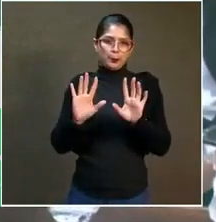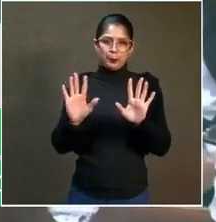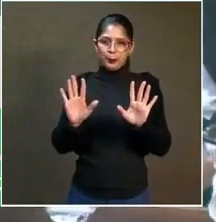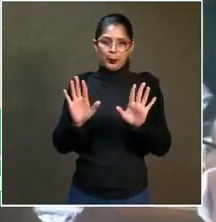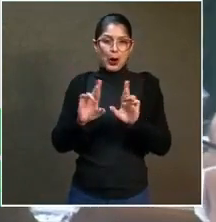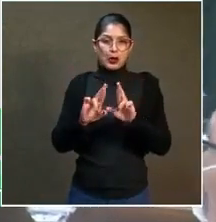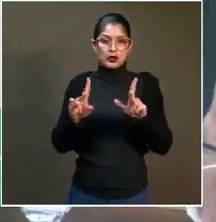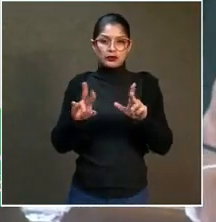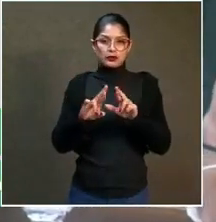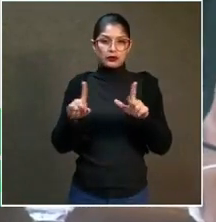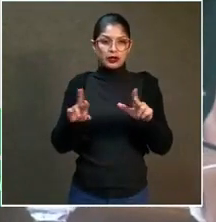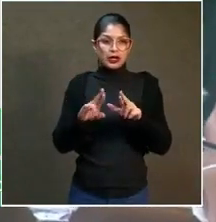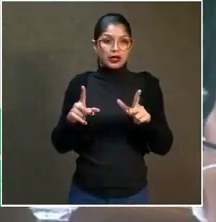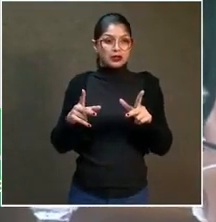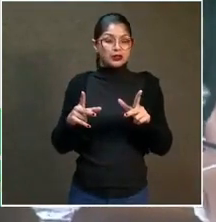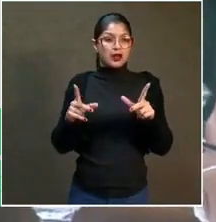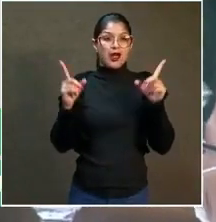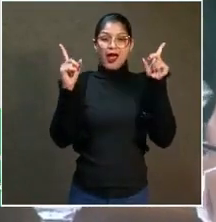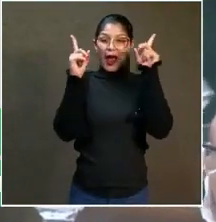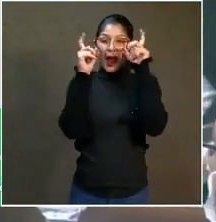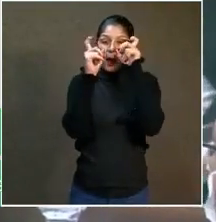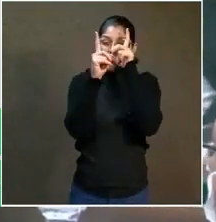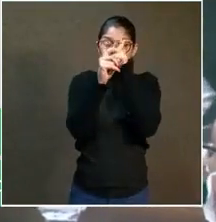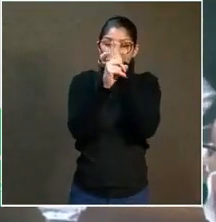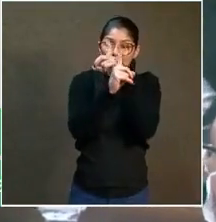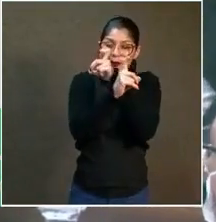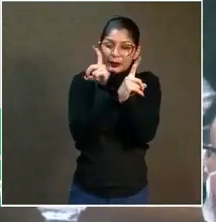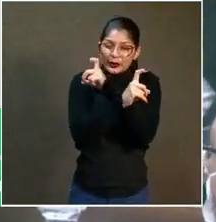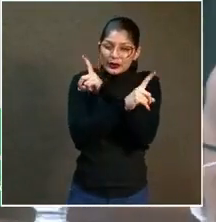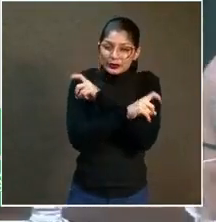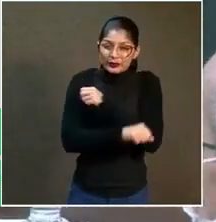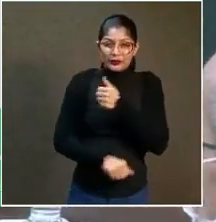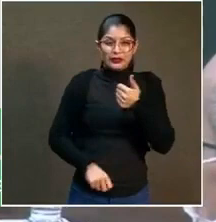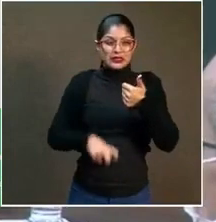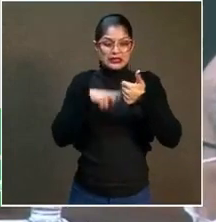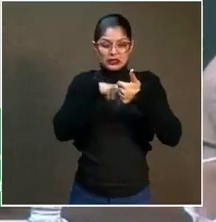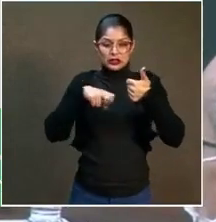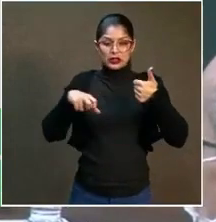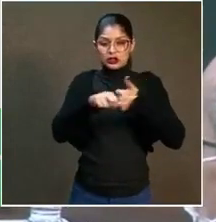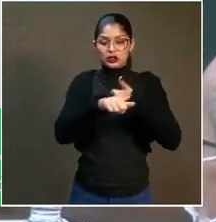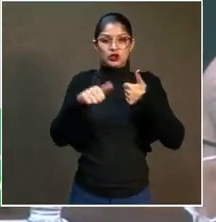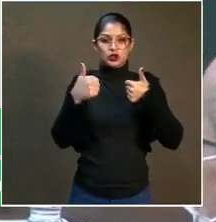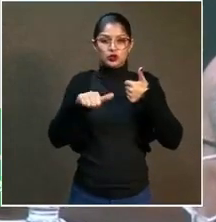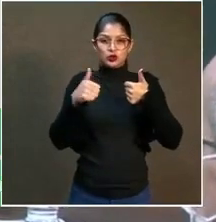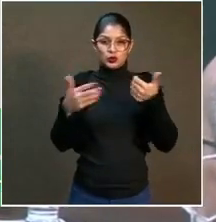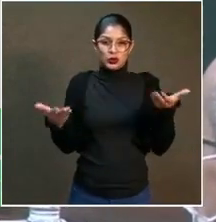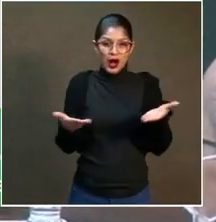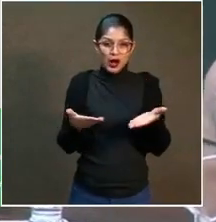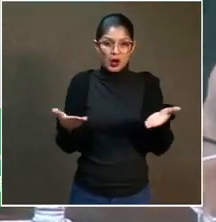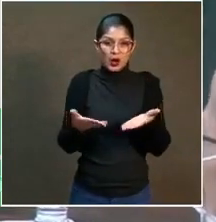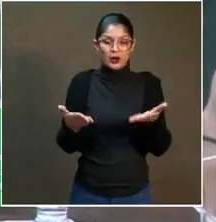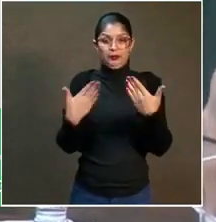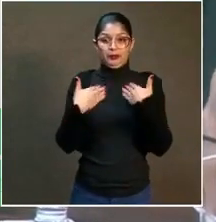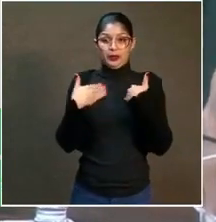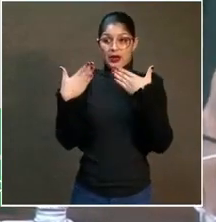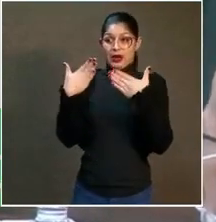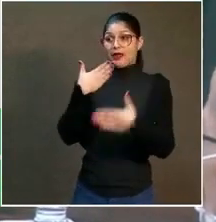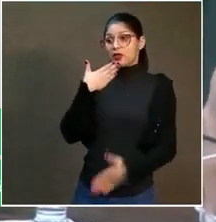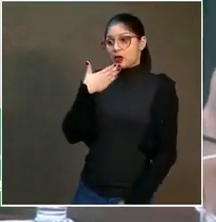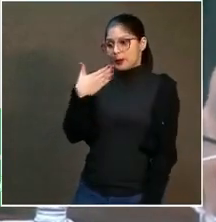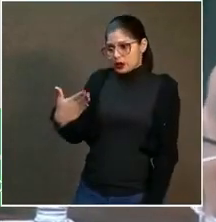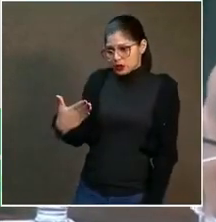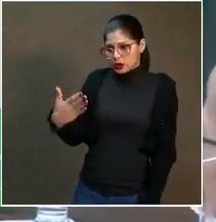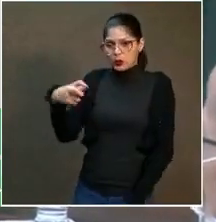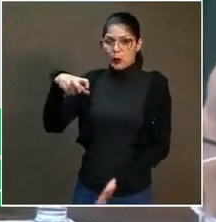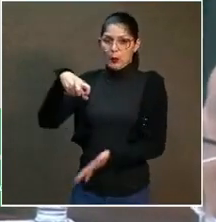É muito difícil, esse júri é muito difícil para cada um de nós. Eu estou pedindo uma condenação de acordo com a